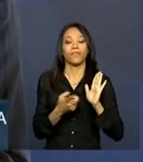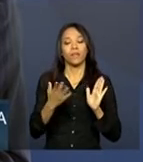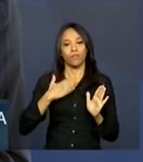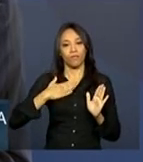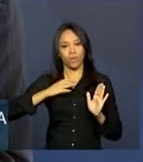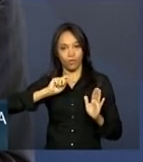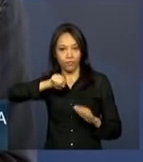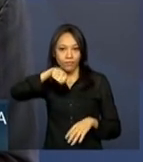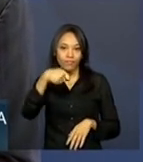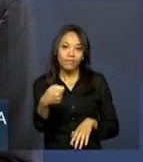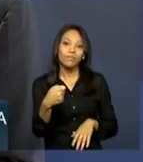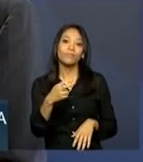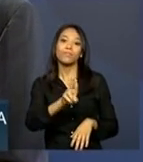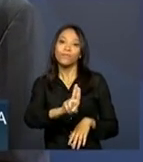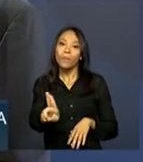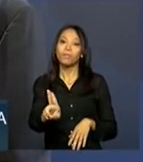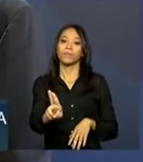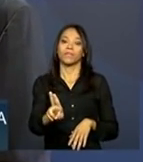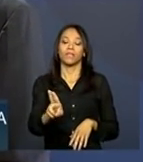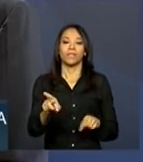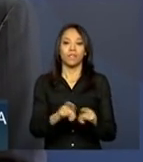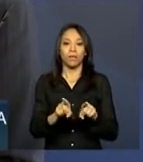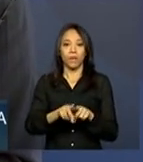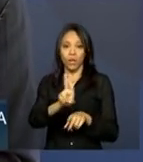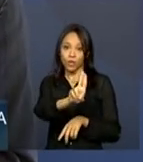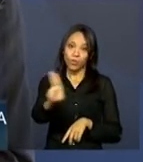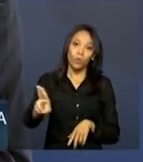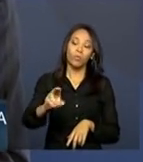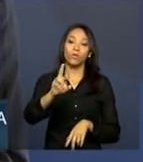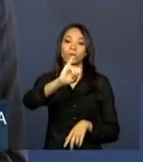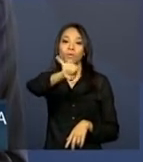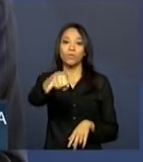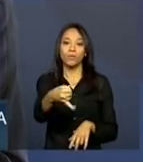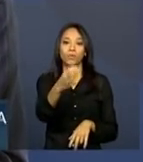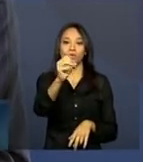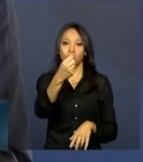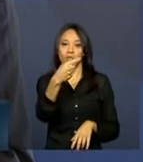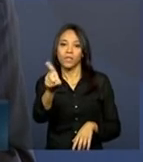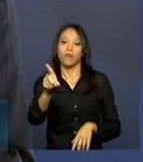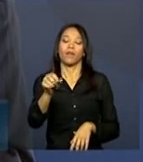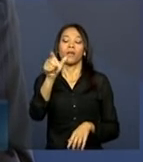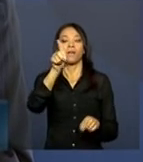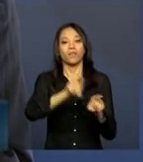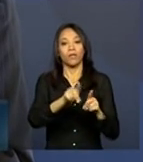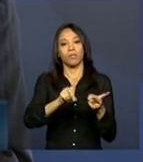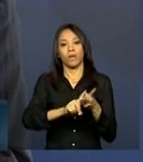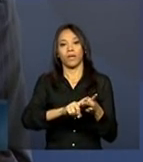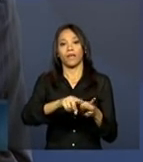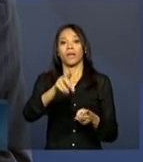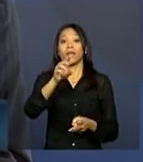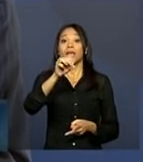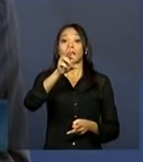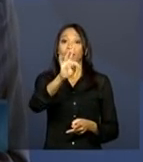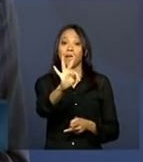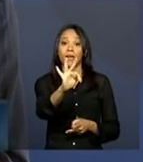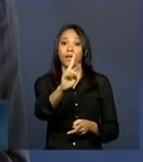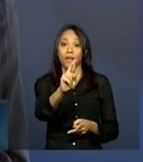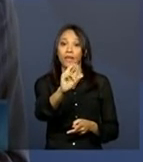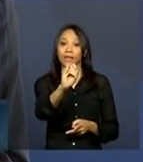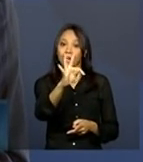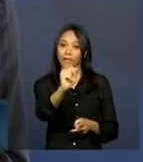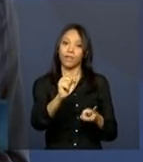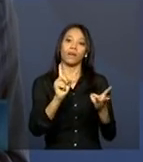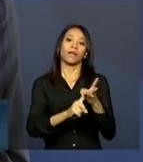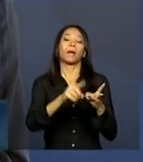pessoal em nome do Dr José Carlos Dias do Dr José Paulo Cavalcante da Dra Maria Rita Quel do